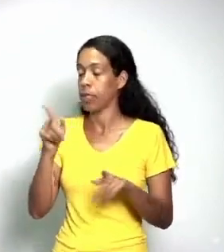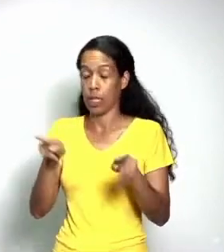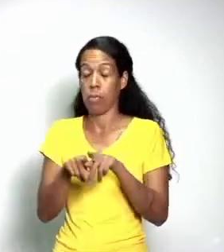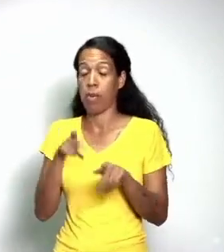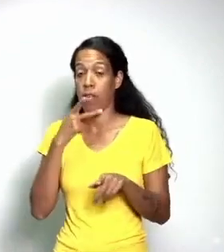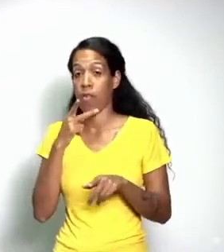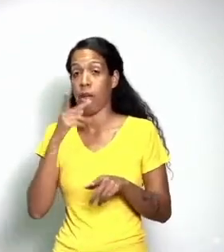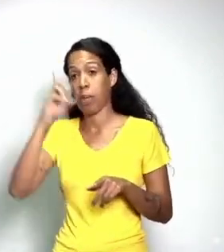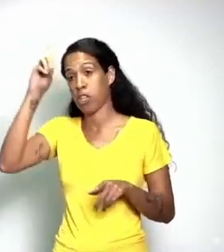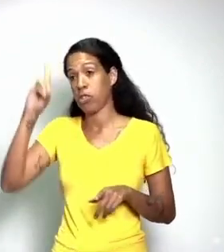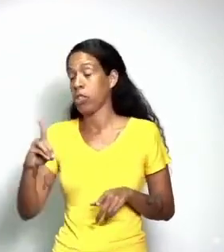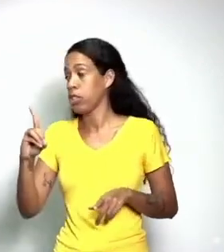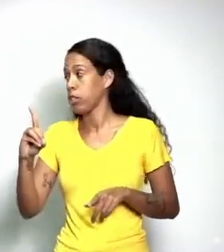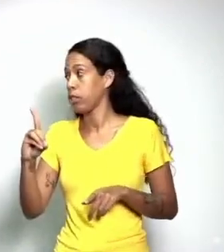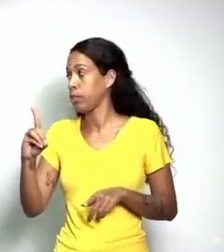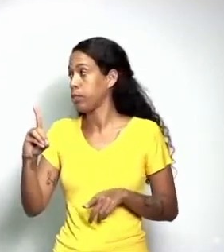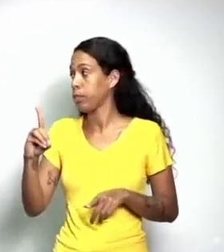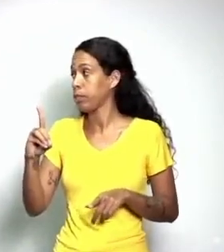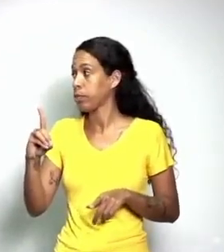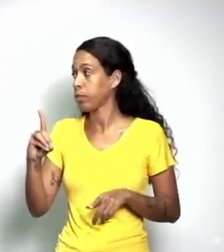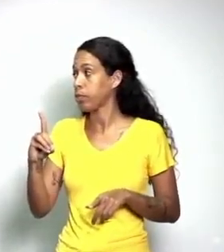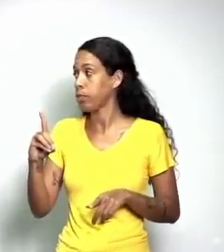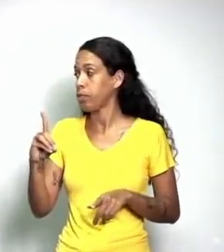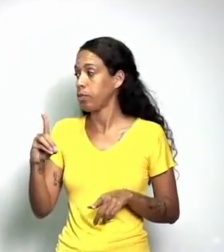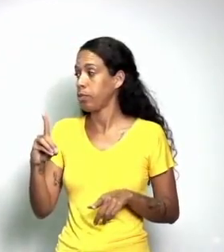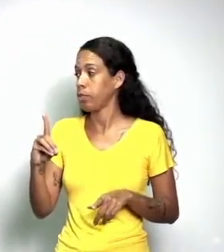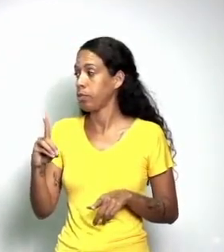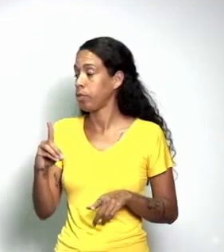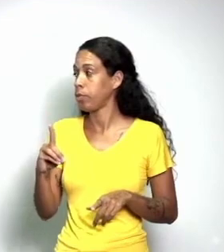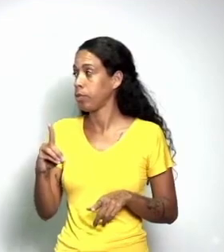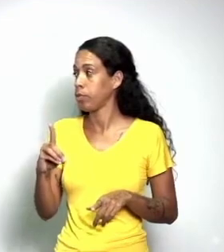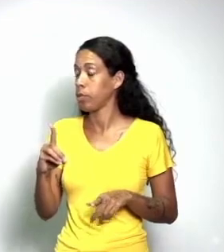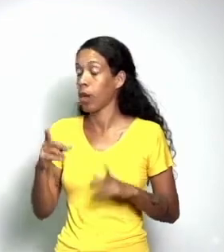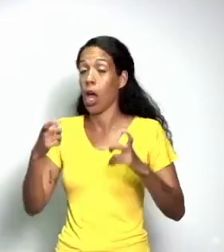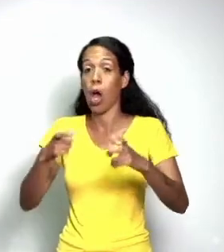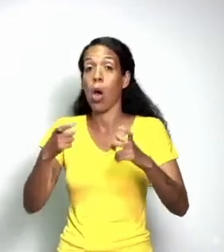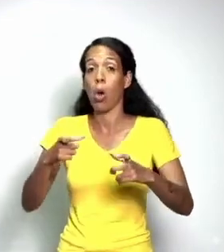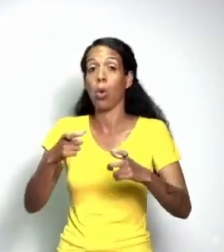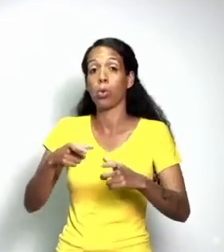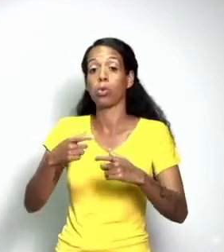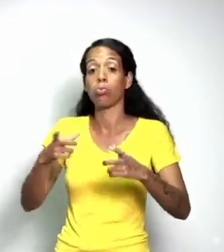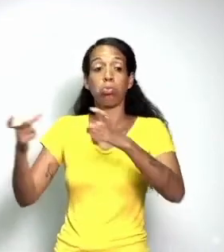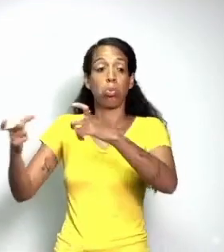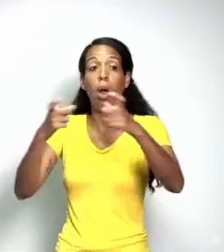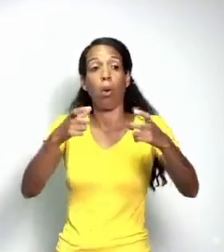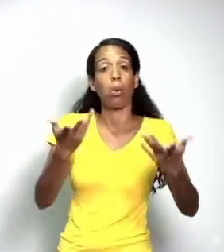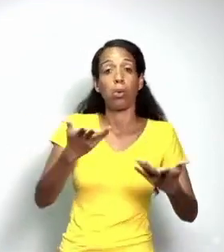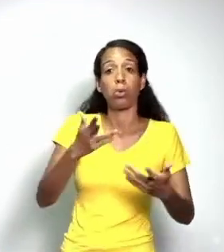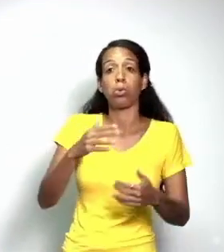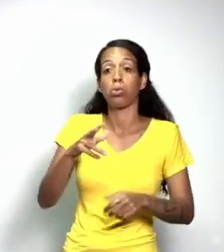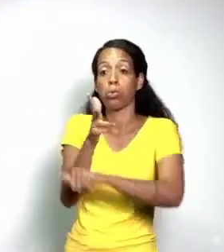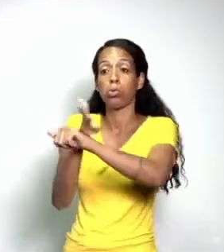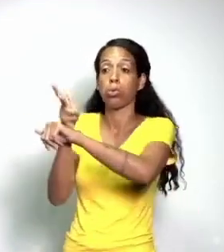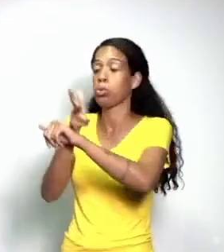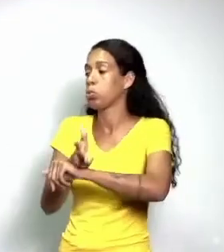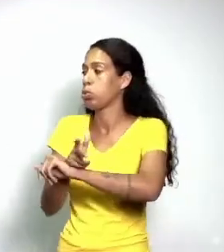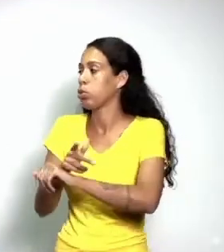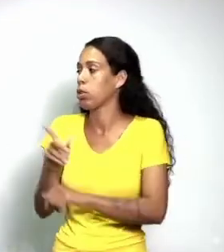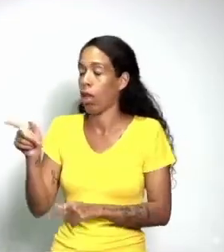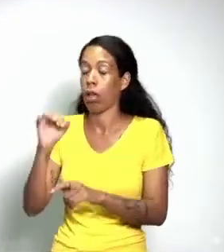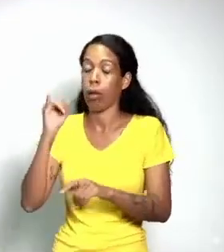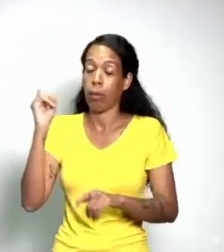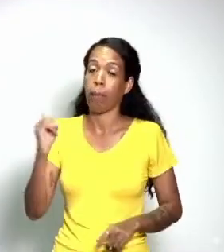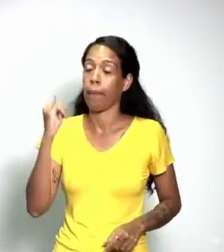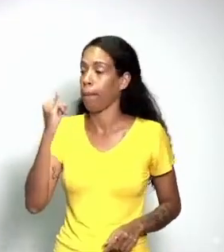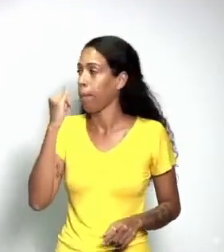também para a direção, na edição, de onde está vindo aquele material. Então, como a claquete é a